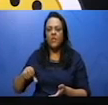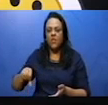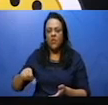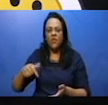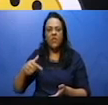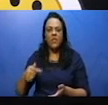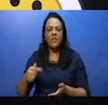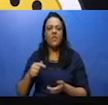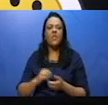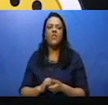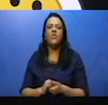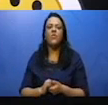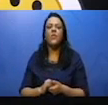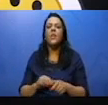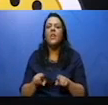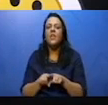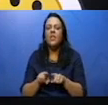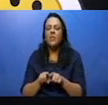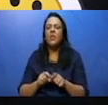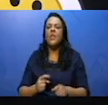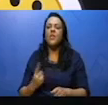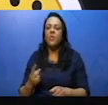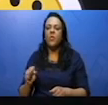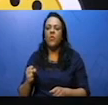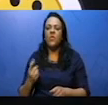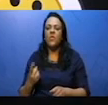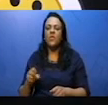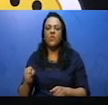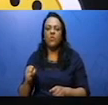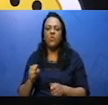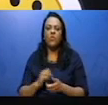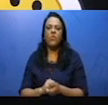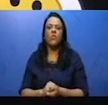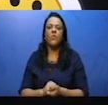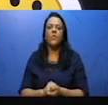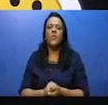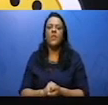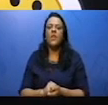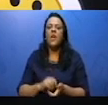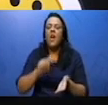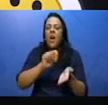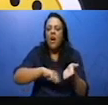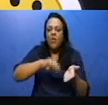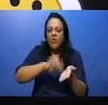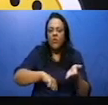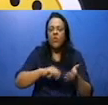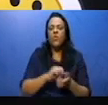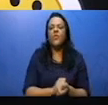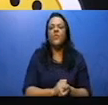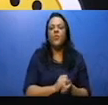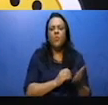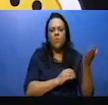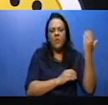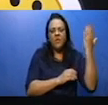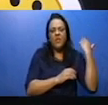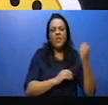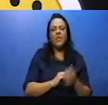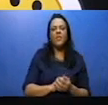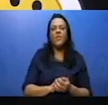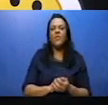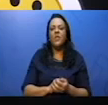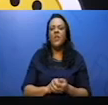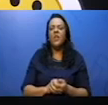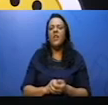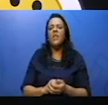mesmo que escreveu A Ilha do Tesouro, o mesmo autor. E data de 1886. Olha